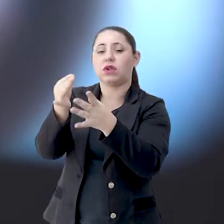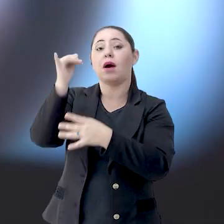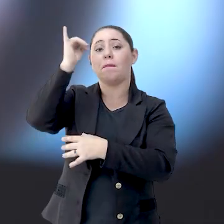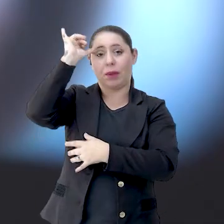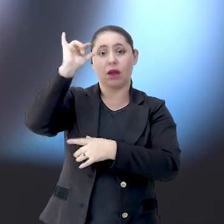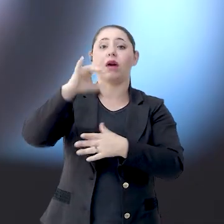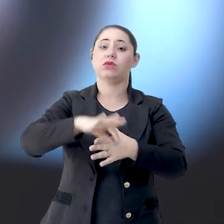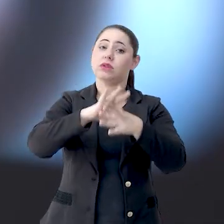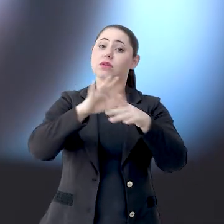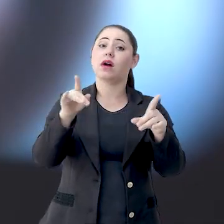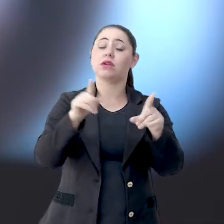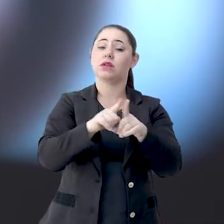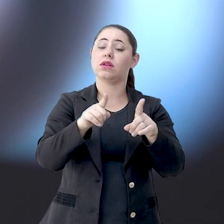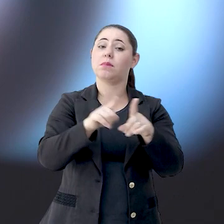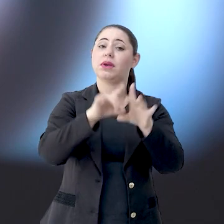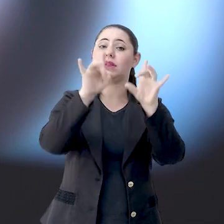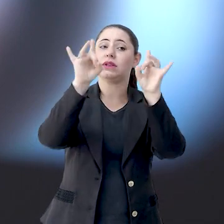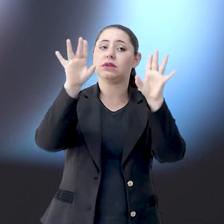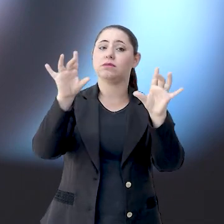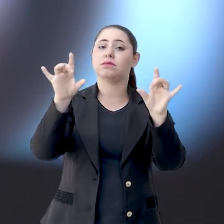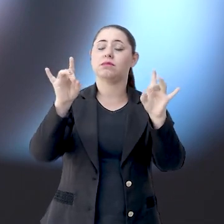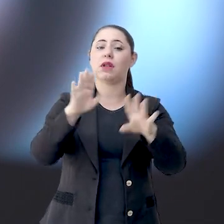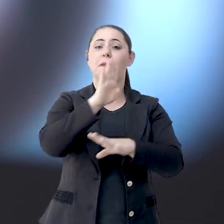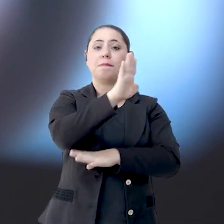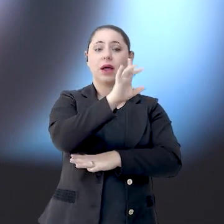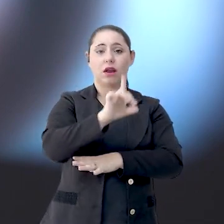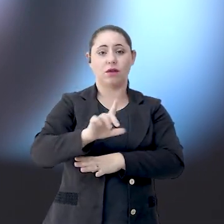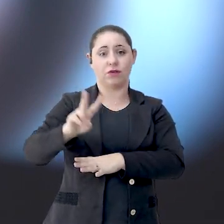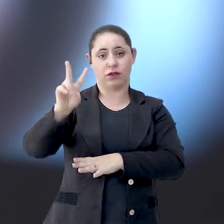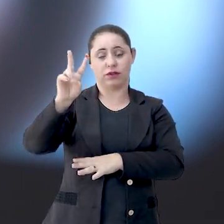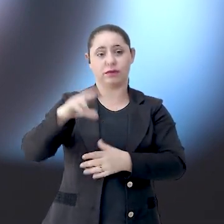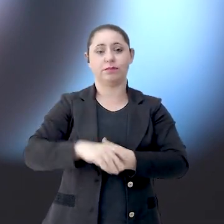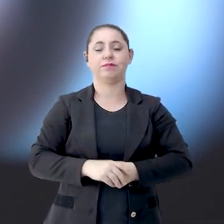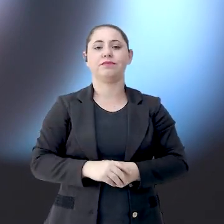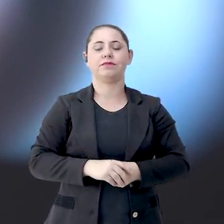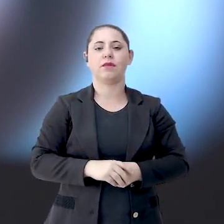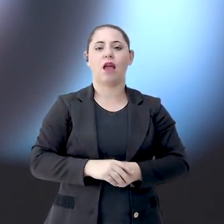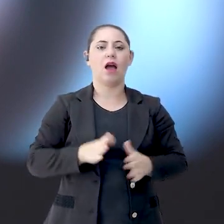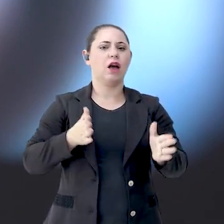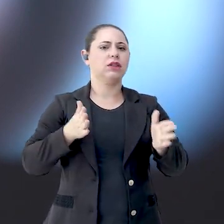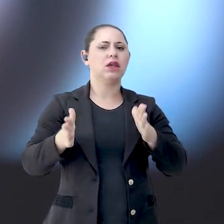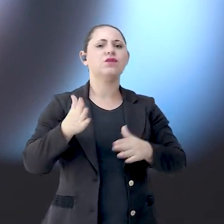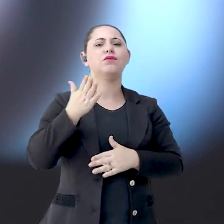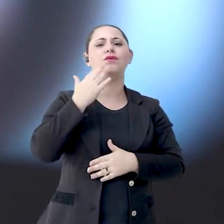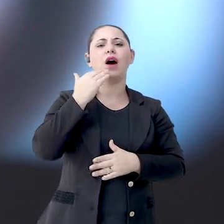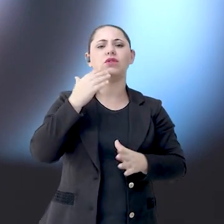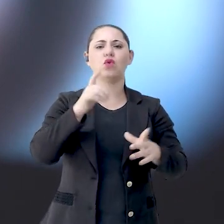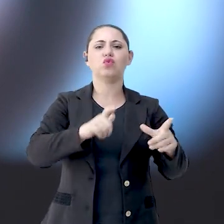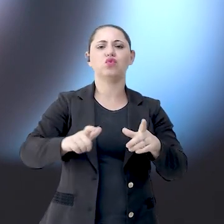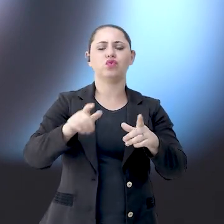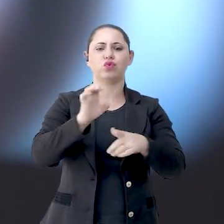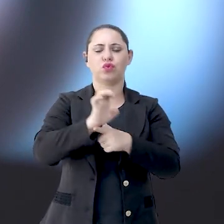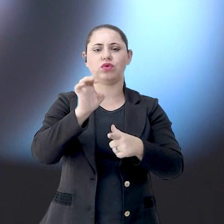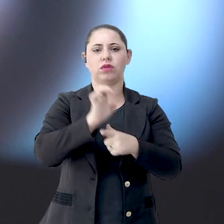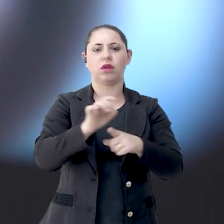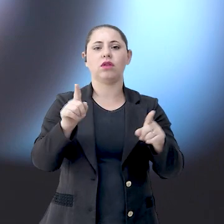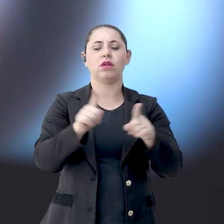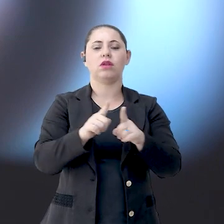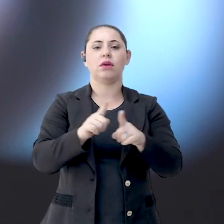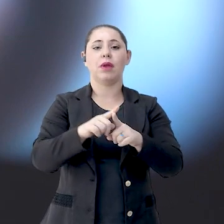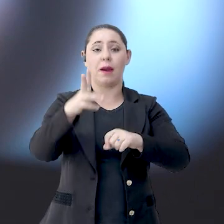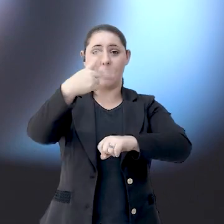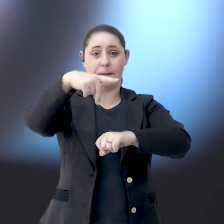do estado e ao país vizinho Paraguai. E é justamente dessa vizinhança que vem uma das